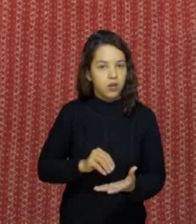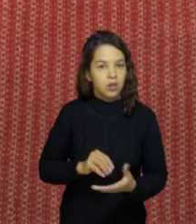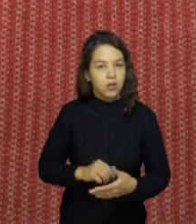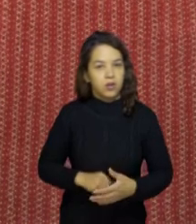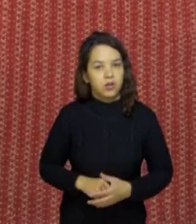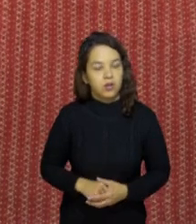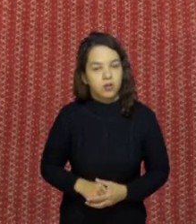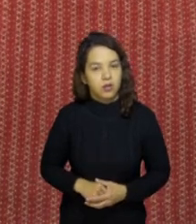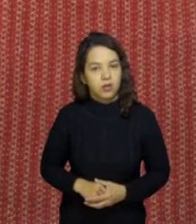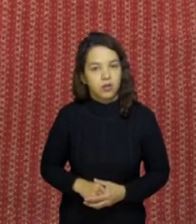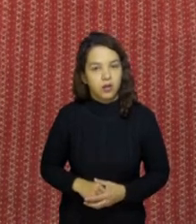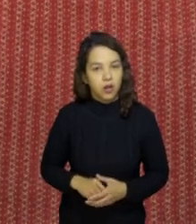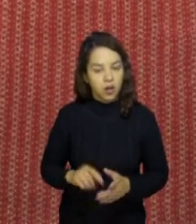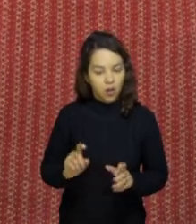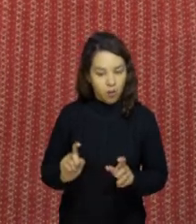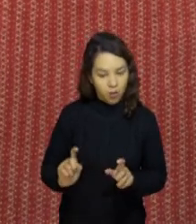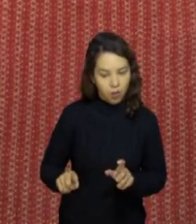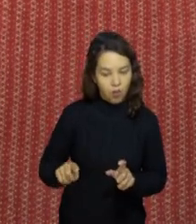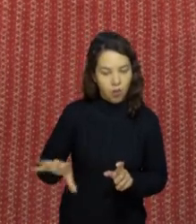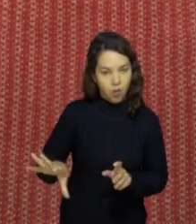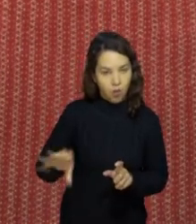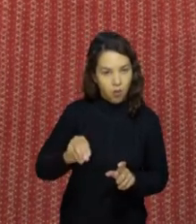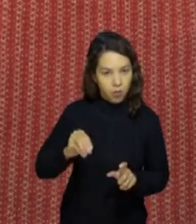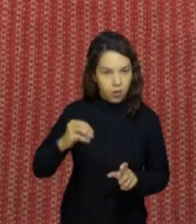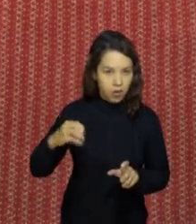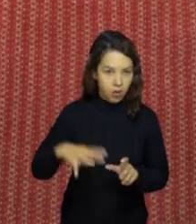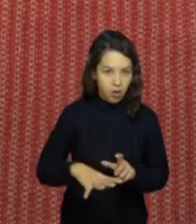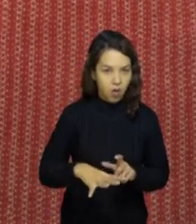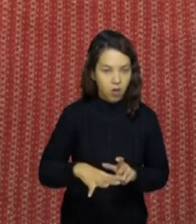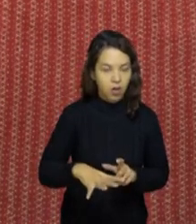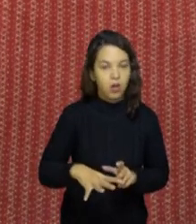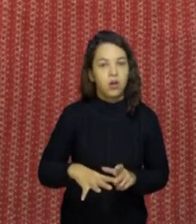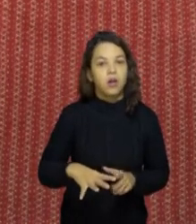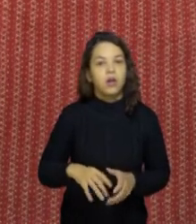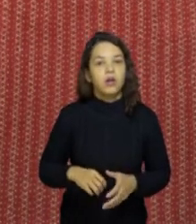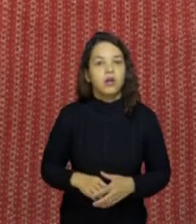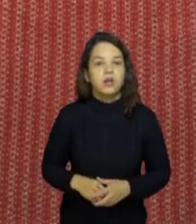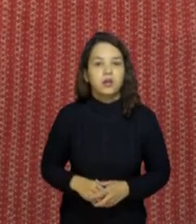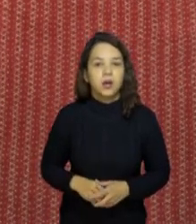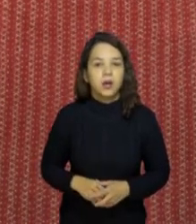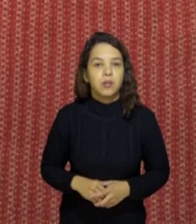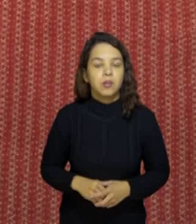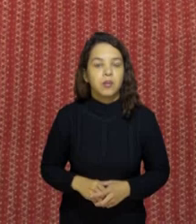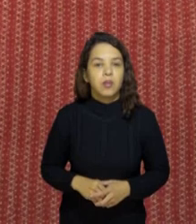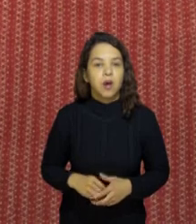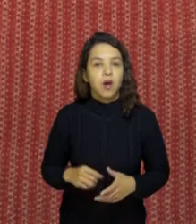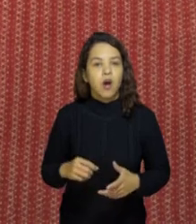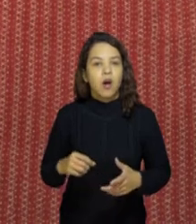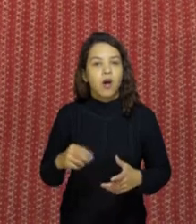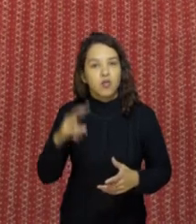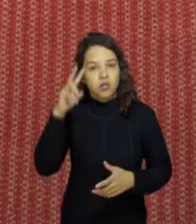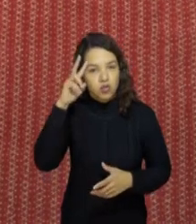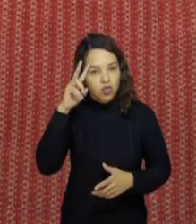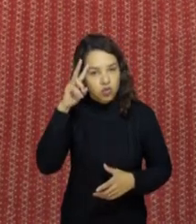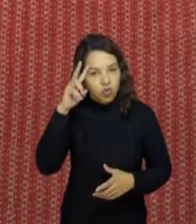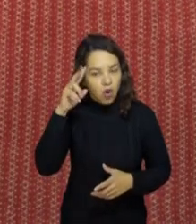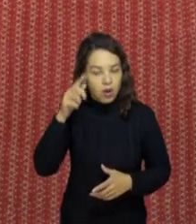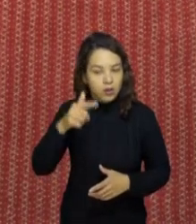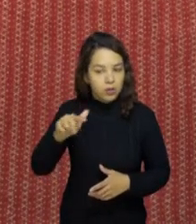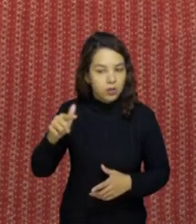Ctrl-V. Agora, criar onde não tem ainda uma história,